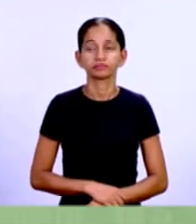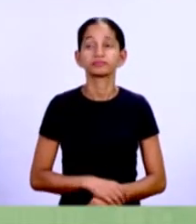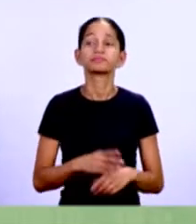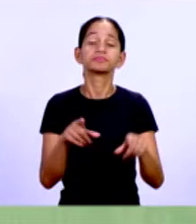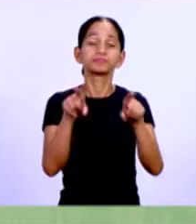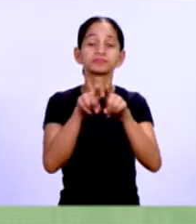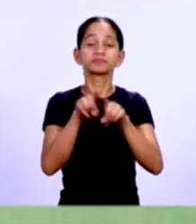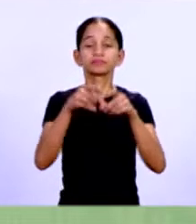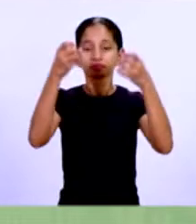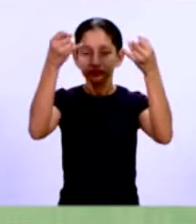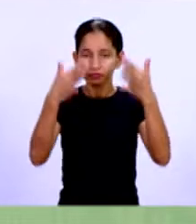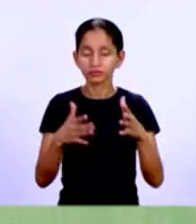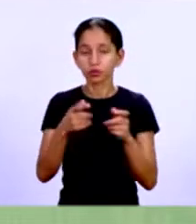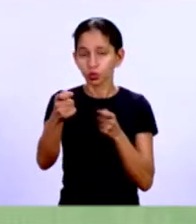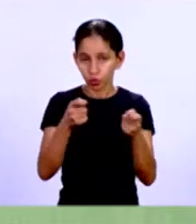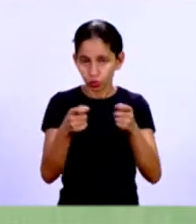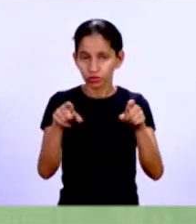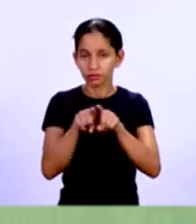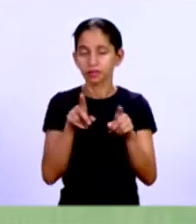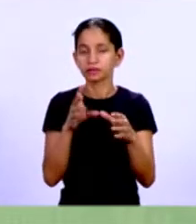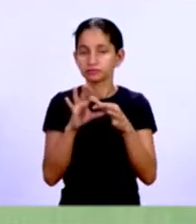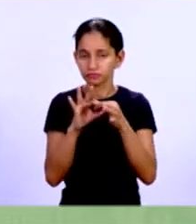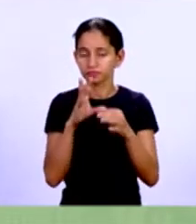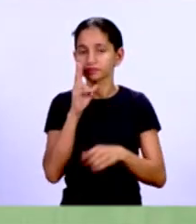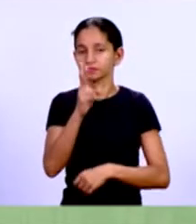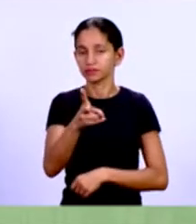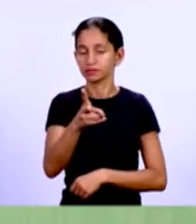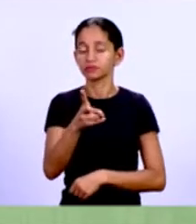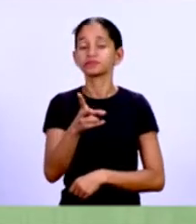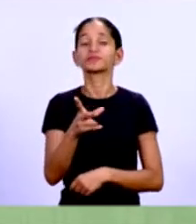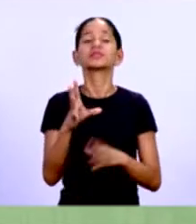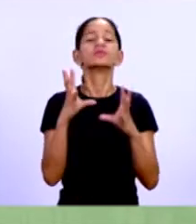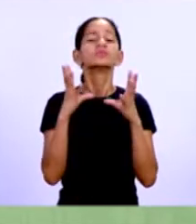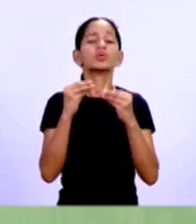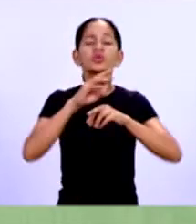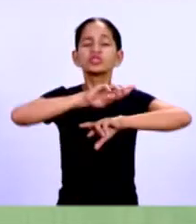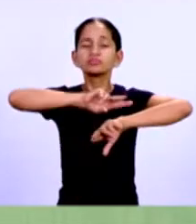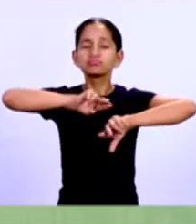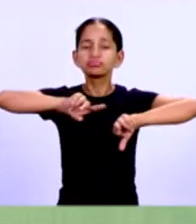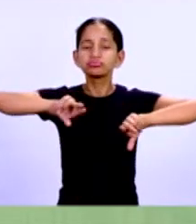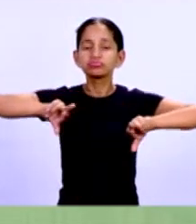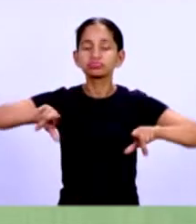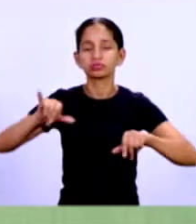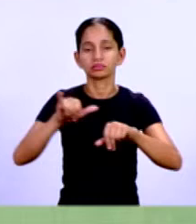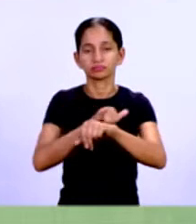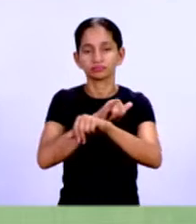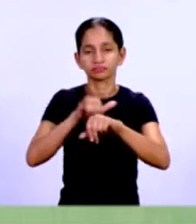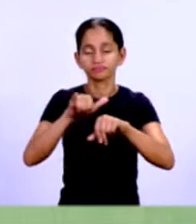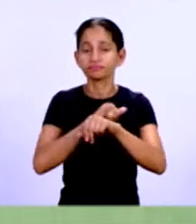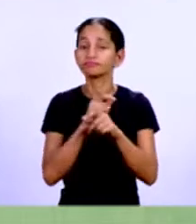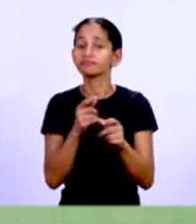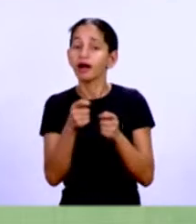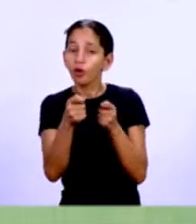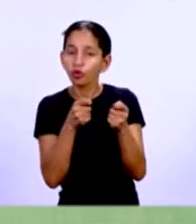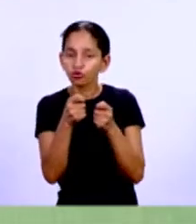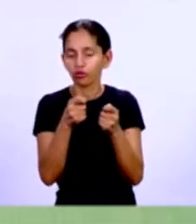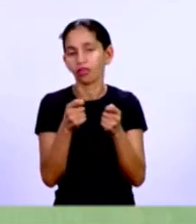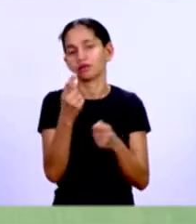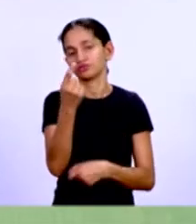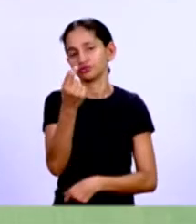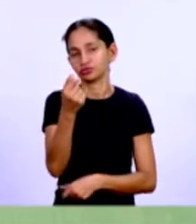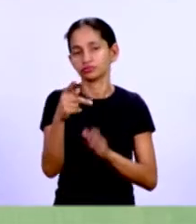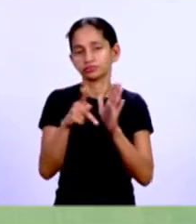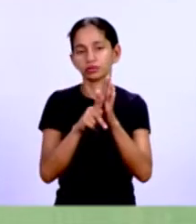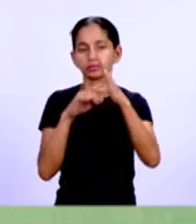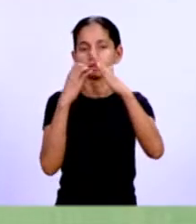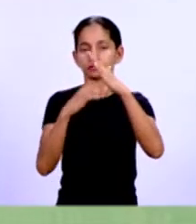Ainda falando sobre os controles, várias são as formas de controles que podem ser desenvolvidas para tentar aproveitar as oportunidades